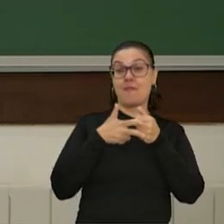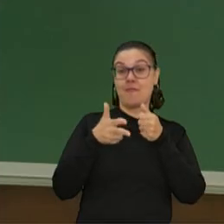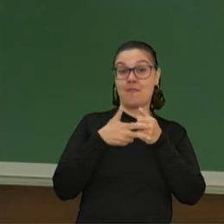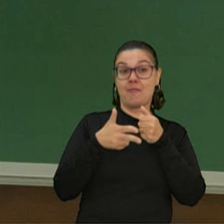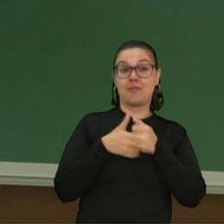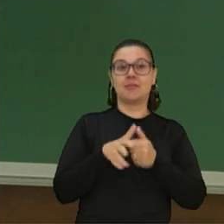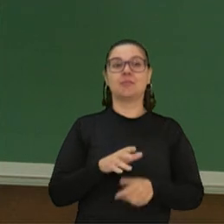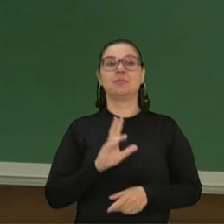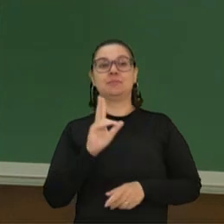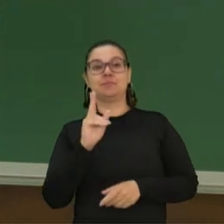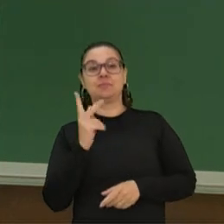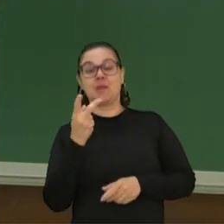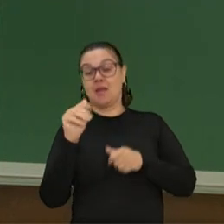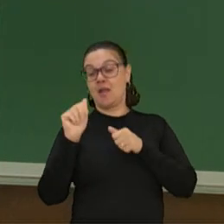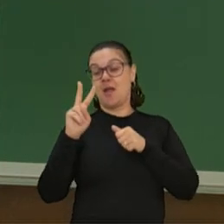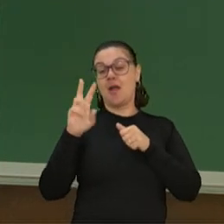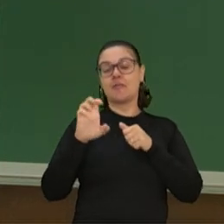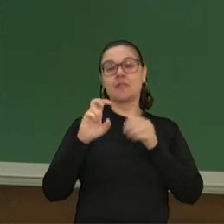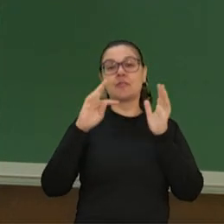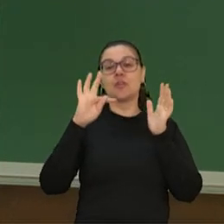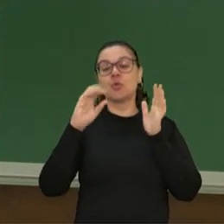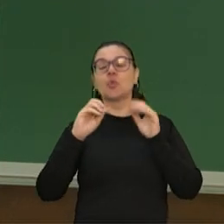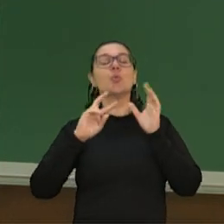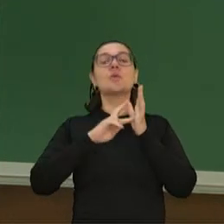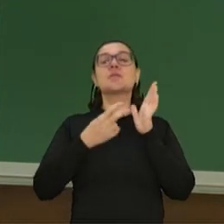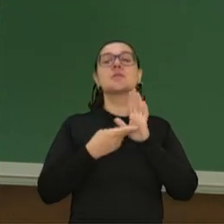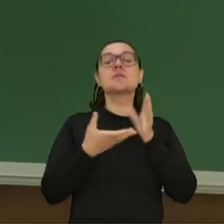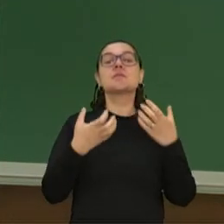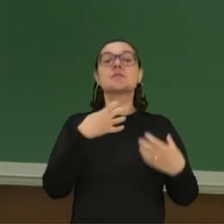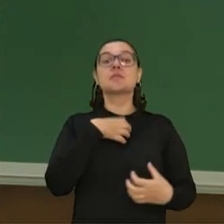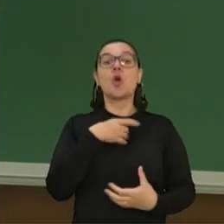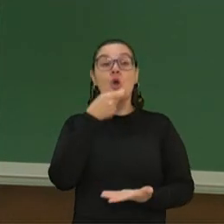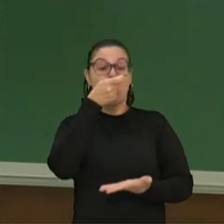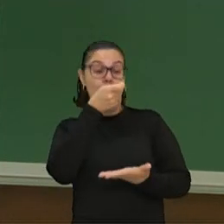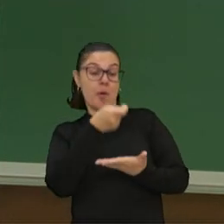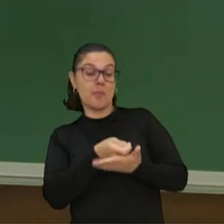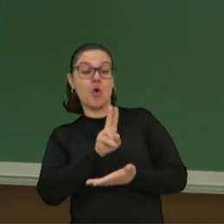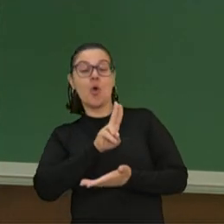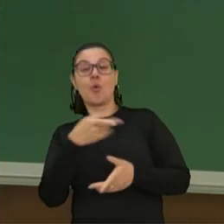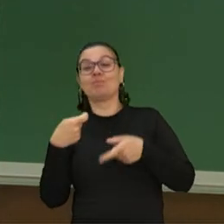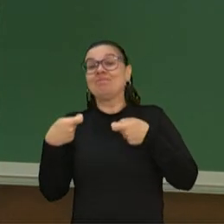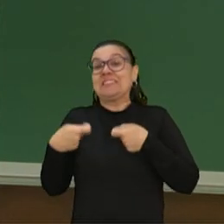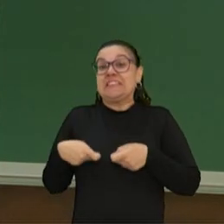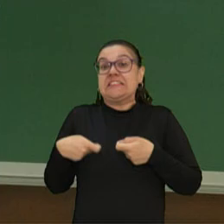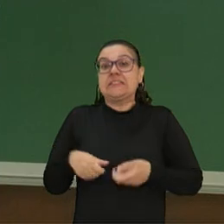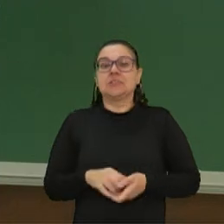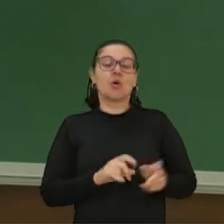to, nesse texto, tem qual sentido? Obrigação ou